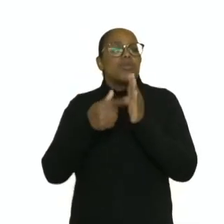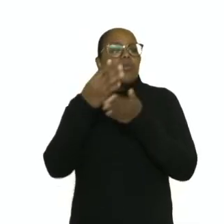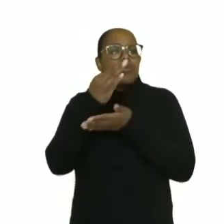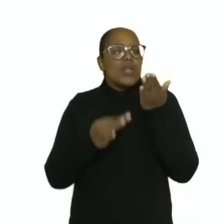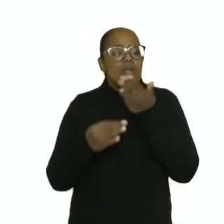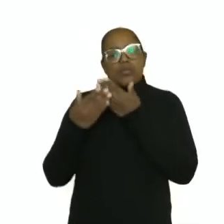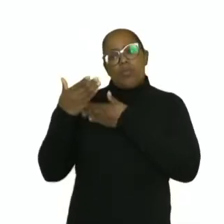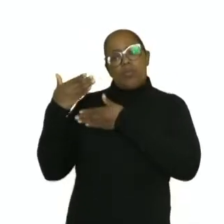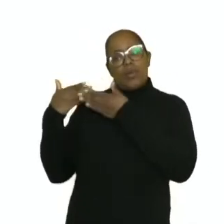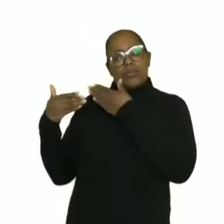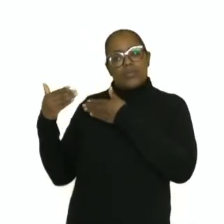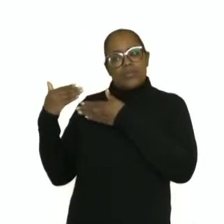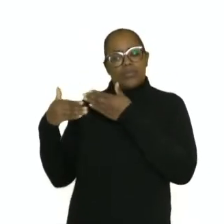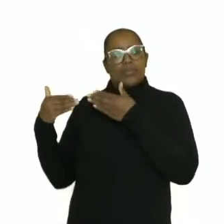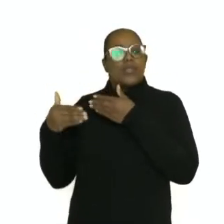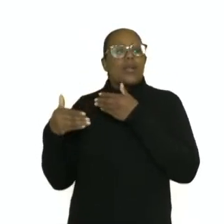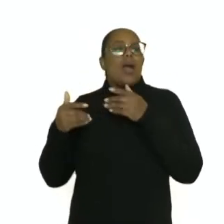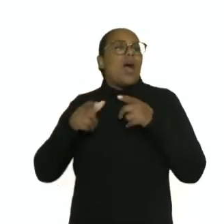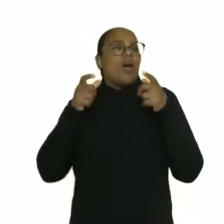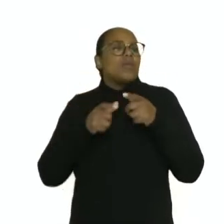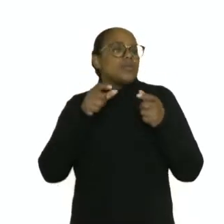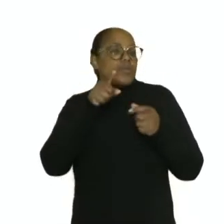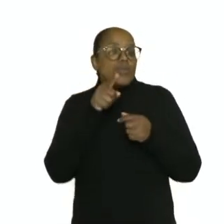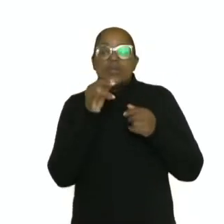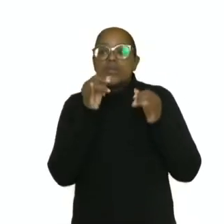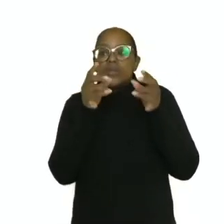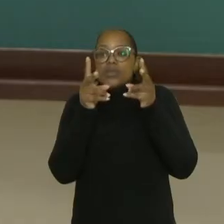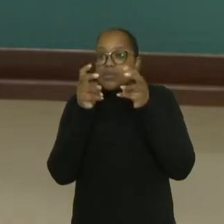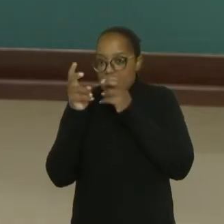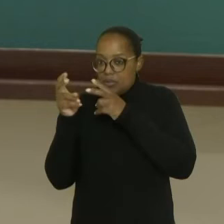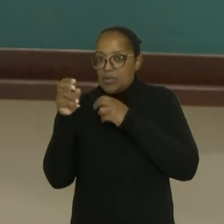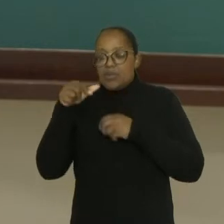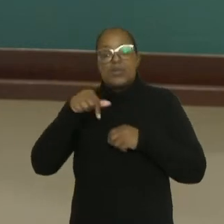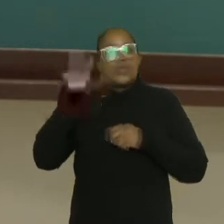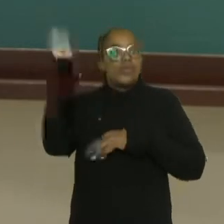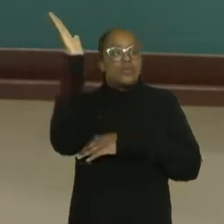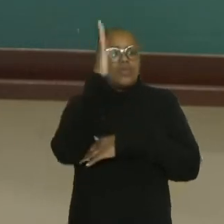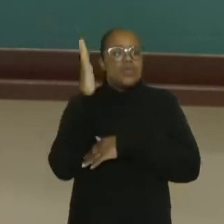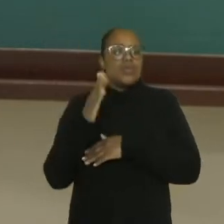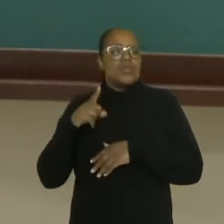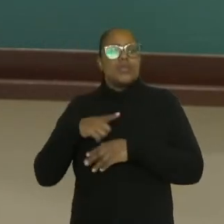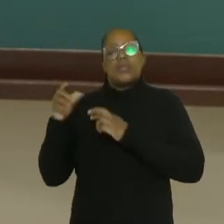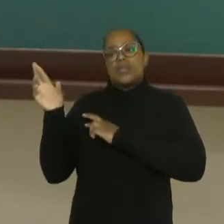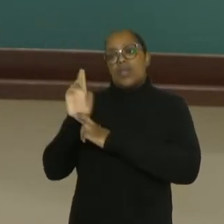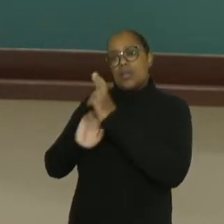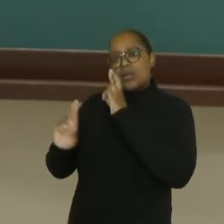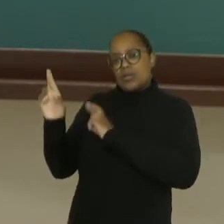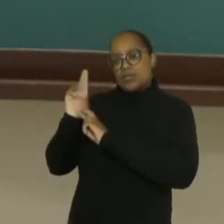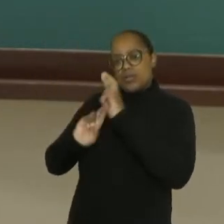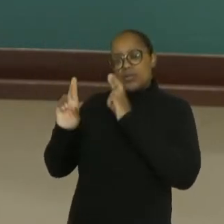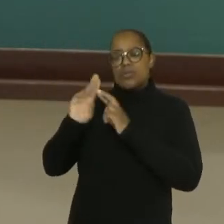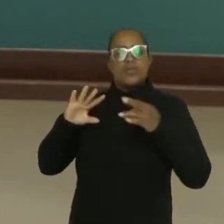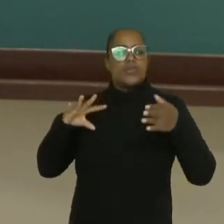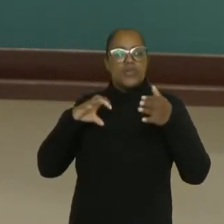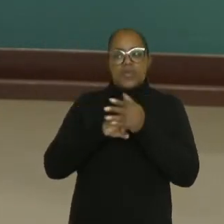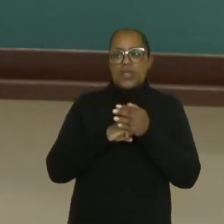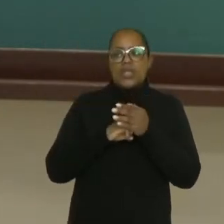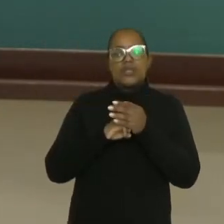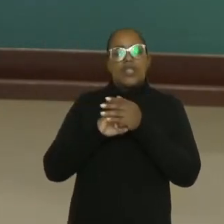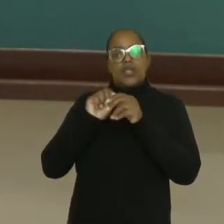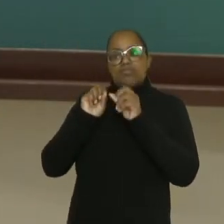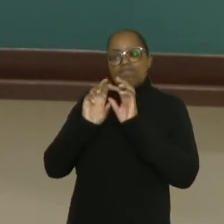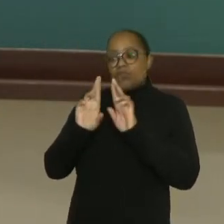citando exemplos. Então, onde vocês observam no Brasil essas relações de violência, né, de desigualdade social,